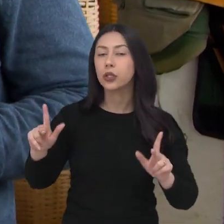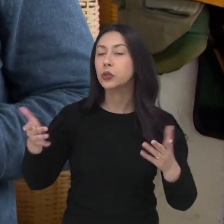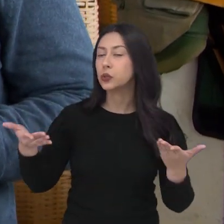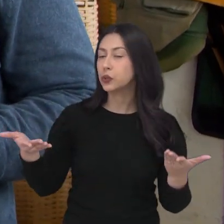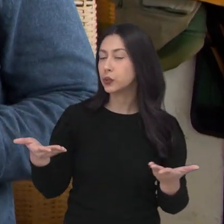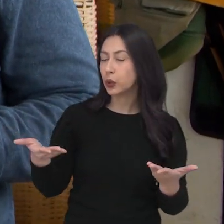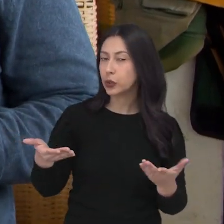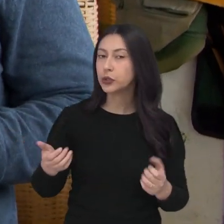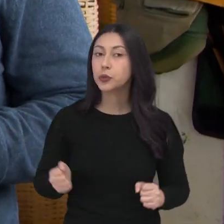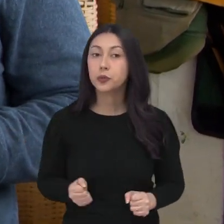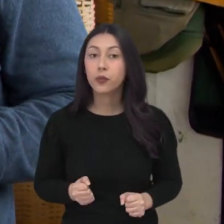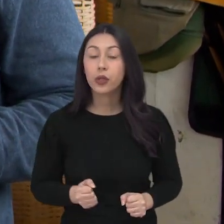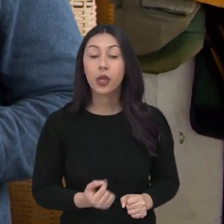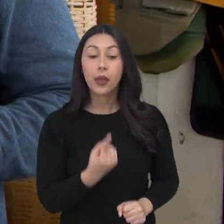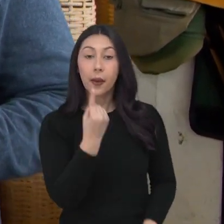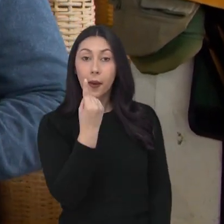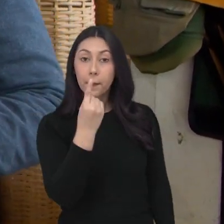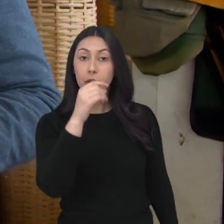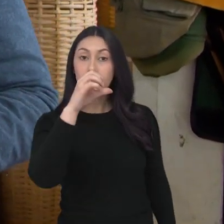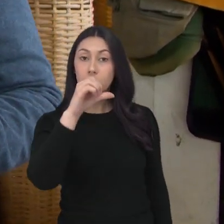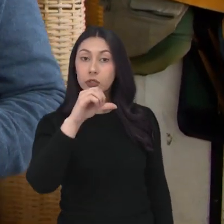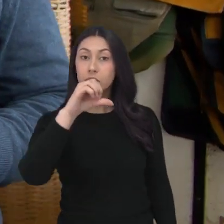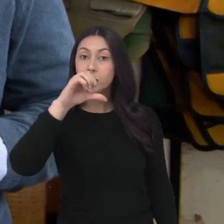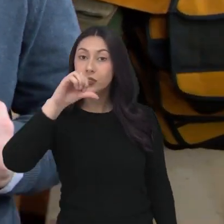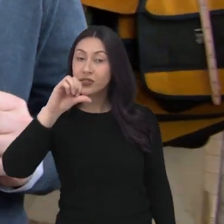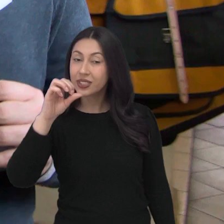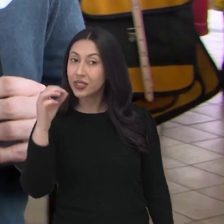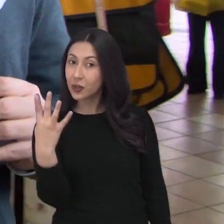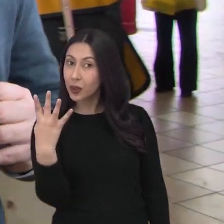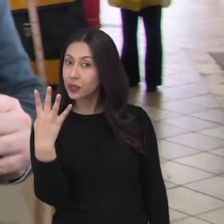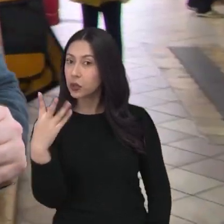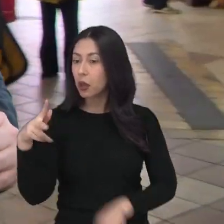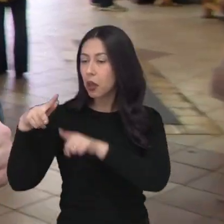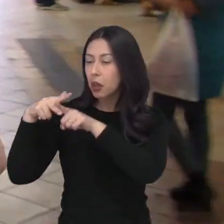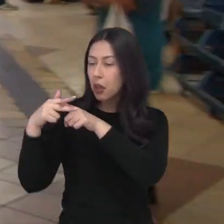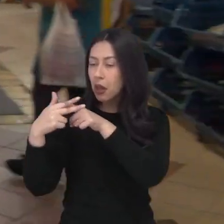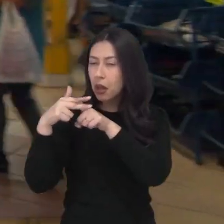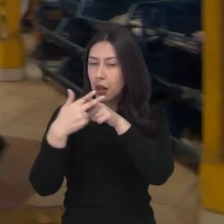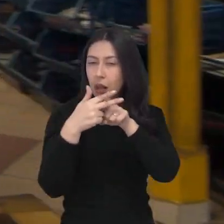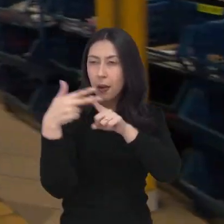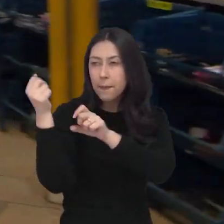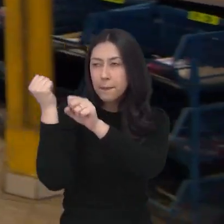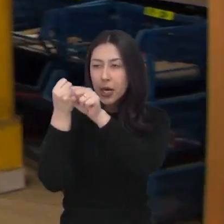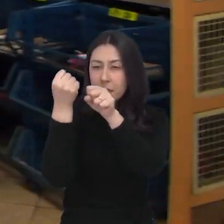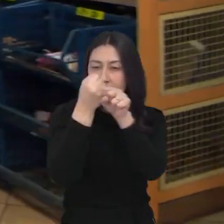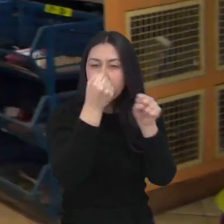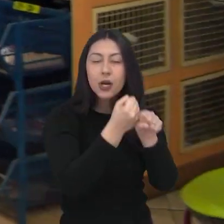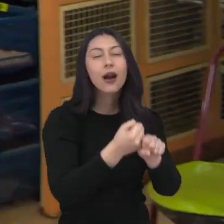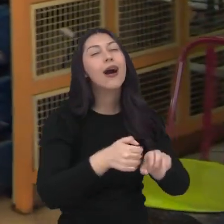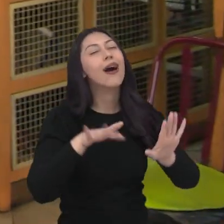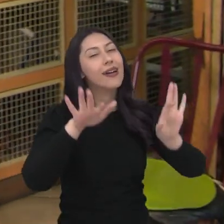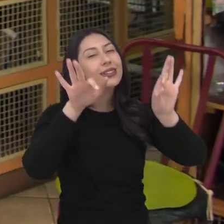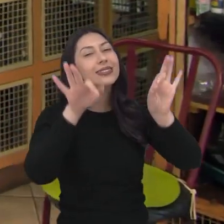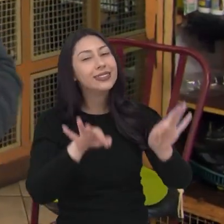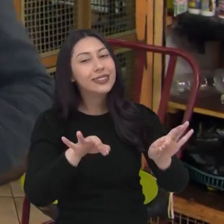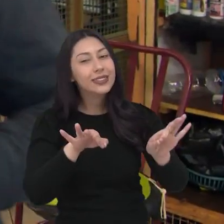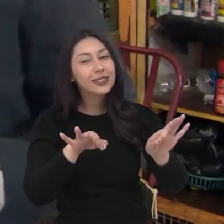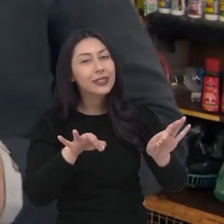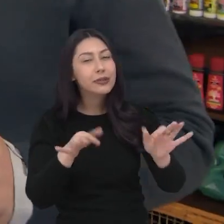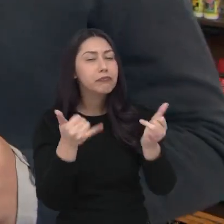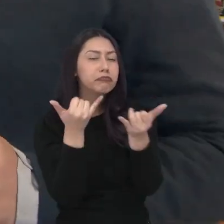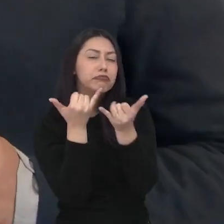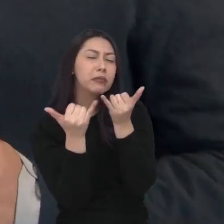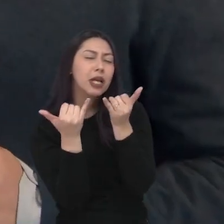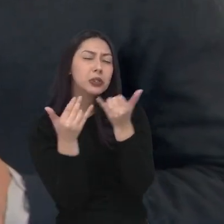diferente do que o que a gente conhece hoje. Foi só em 1994 que ele passou por uma revitalização e aí sim